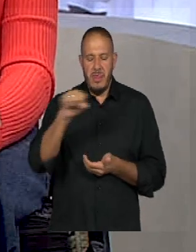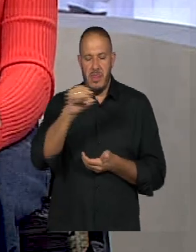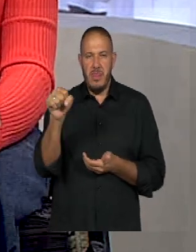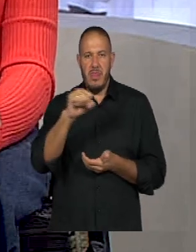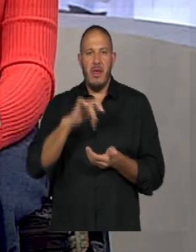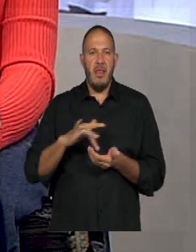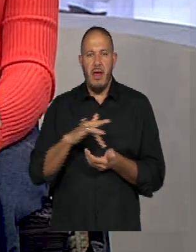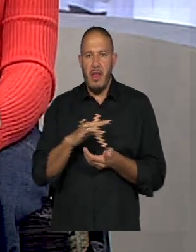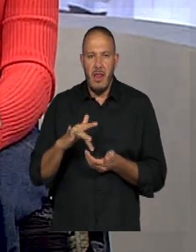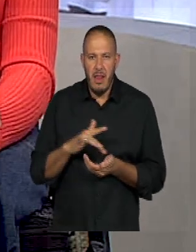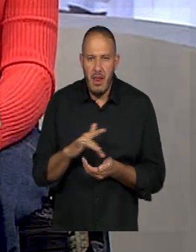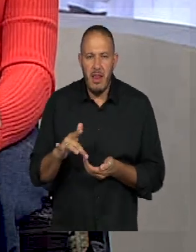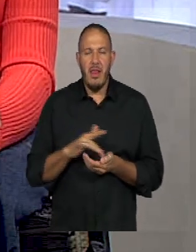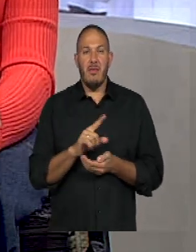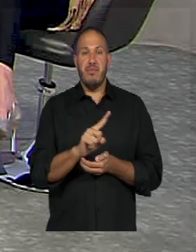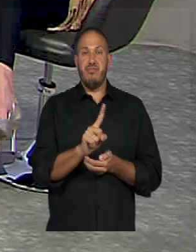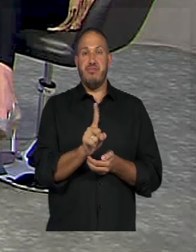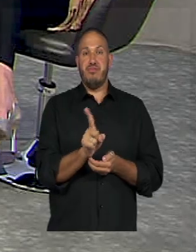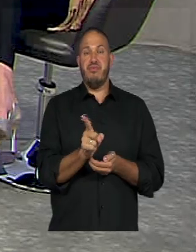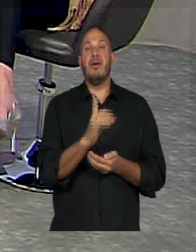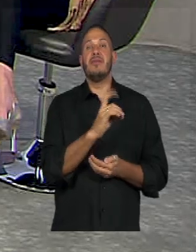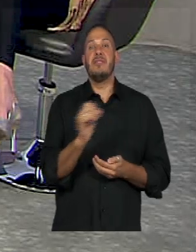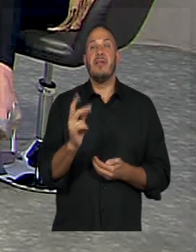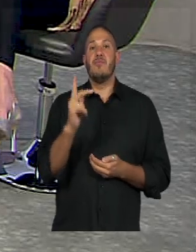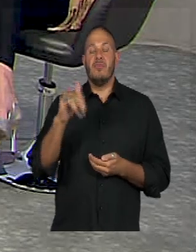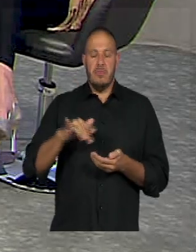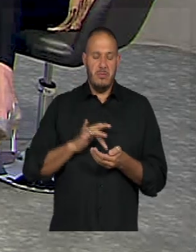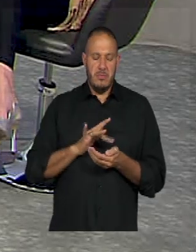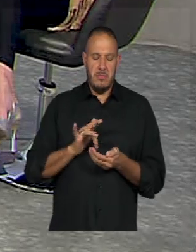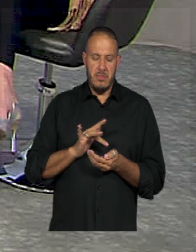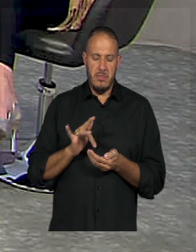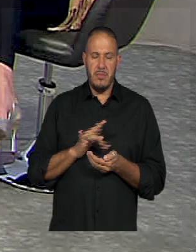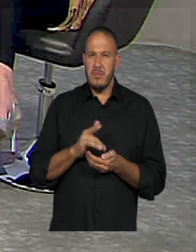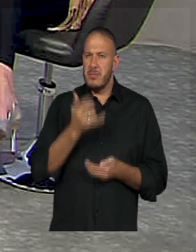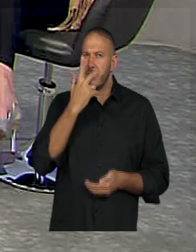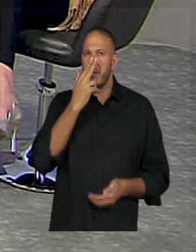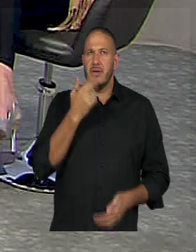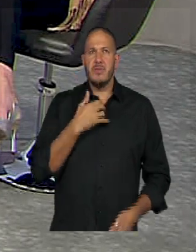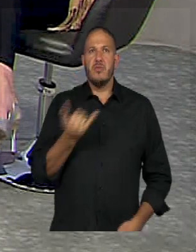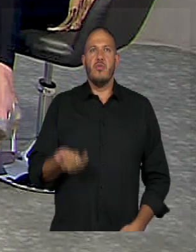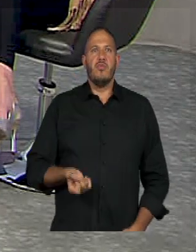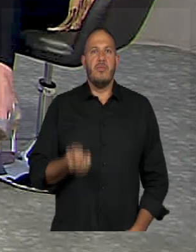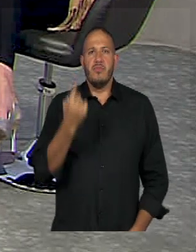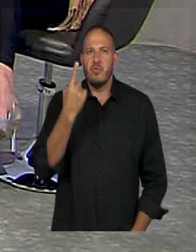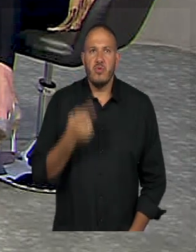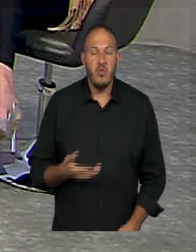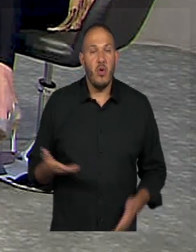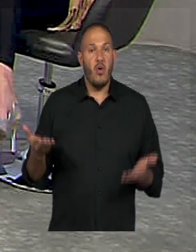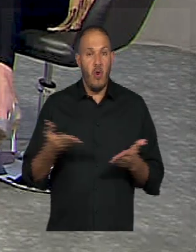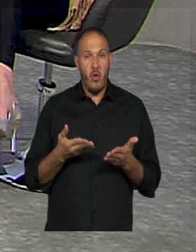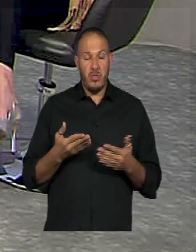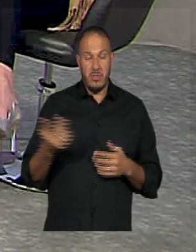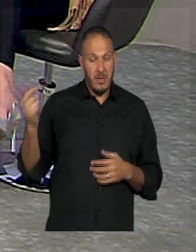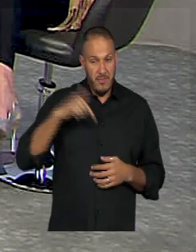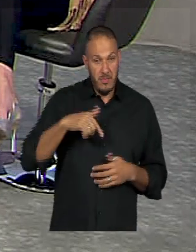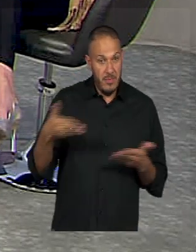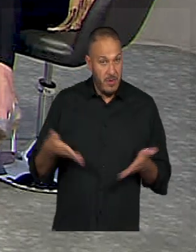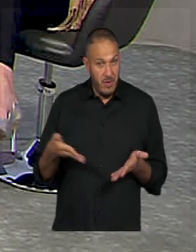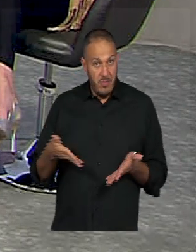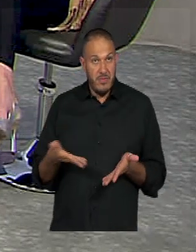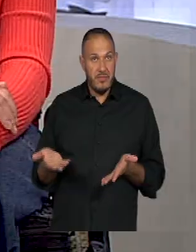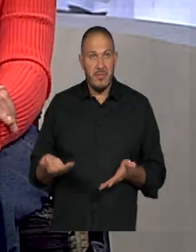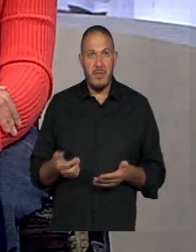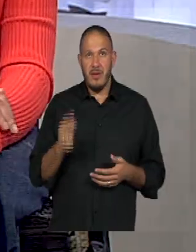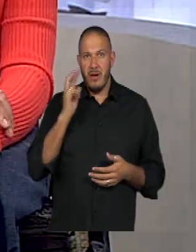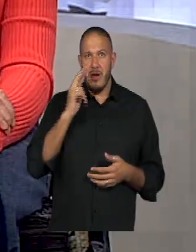digitando, dirigindo a 100 por hora e digitando. Eu acho um absurdo isso, não sei como é que pode. Hoje, por exemplo, quando eu estava vindo para cá,